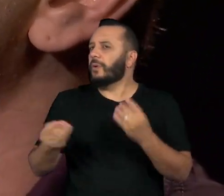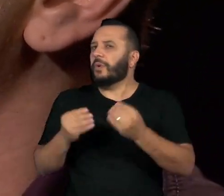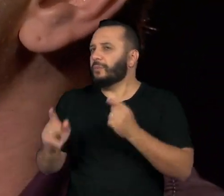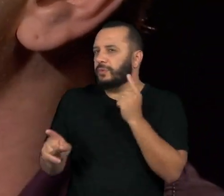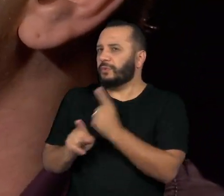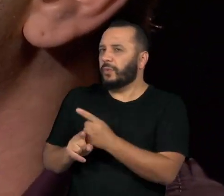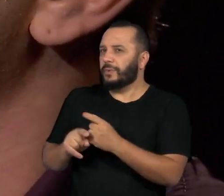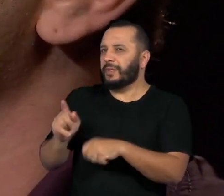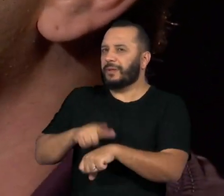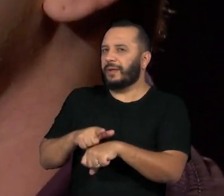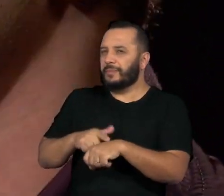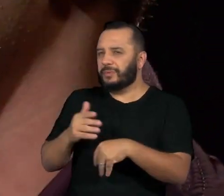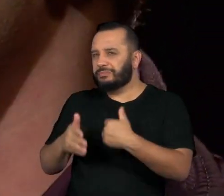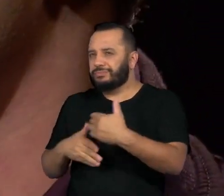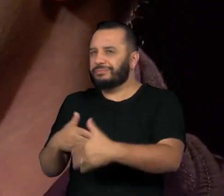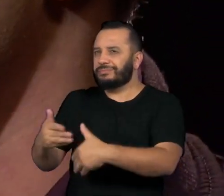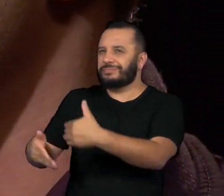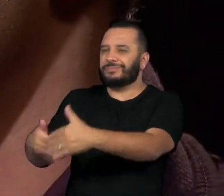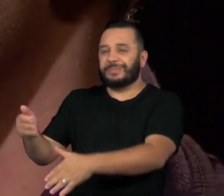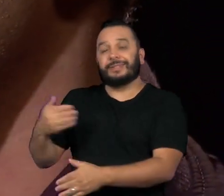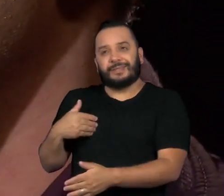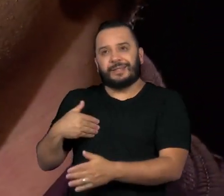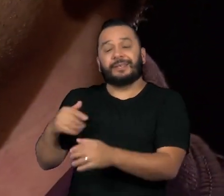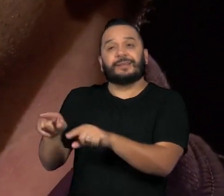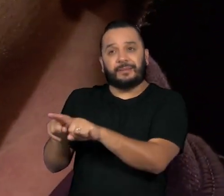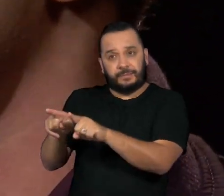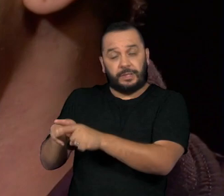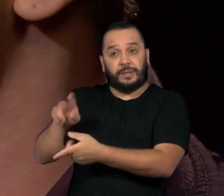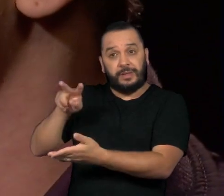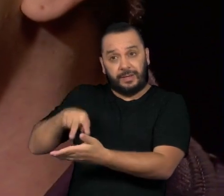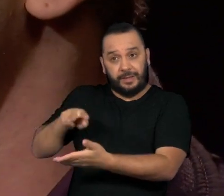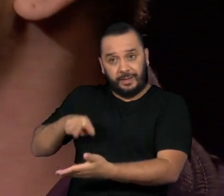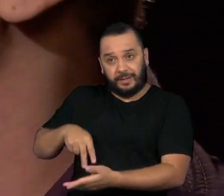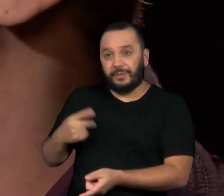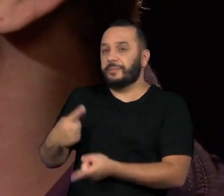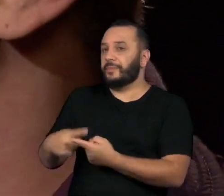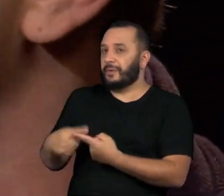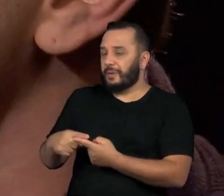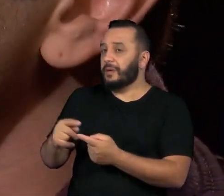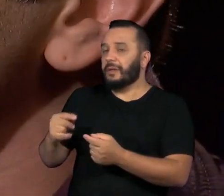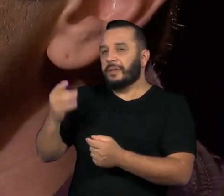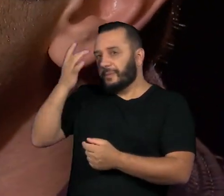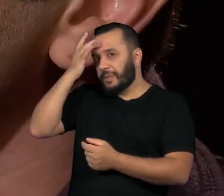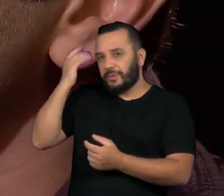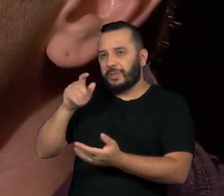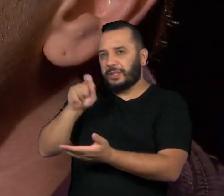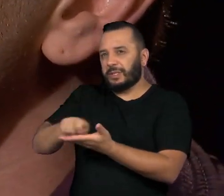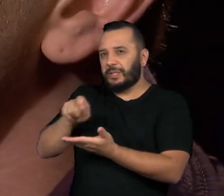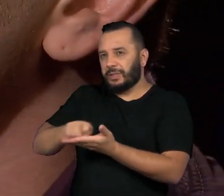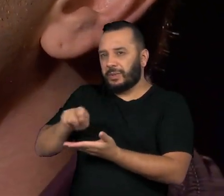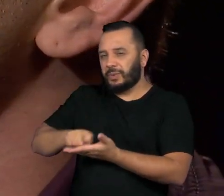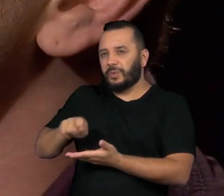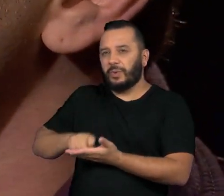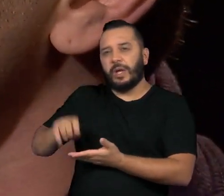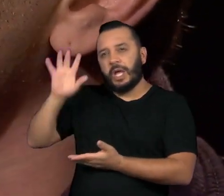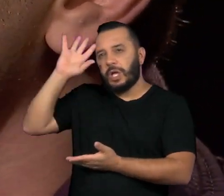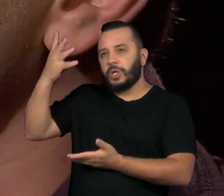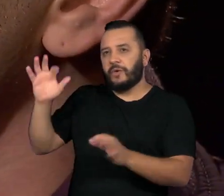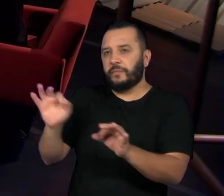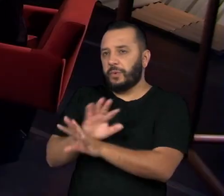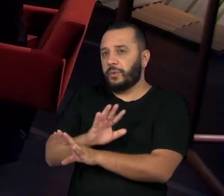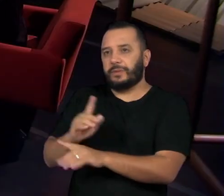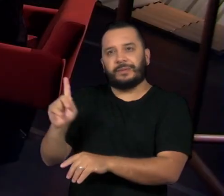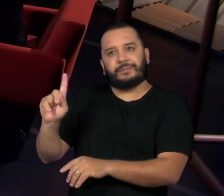tempo, Marcelo. E lendo, sobretudo lendo, né? Porque um escritor não se resolve apenas escrevendo. Ele precisa